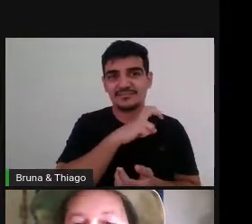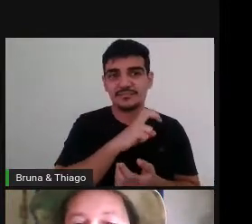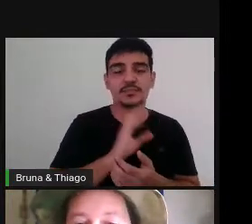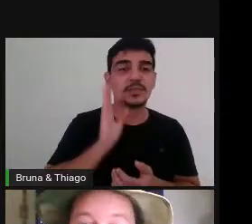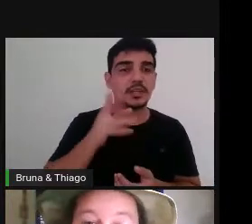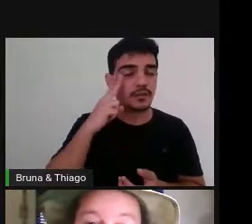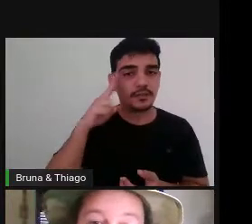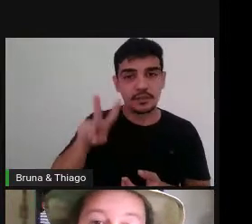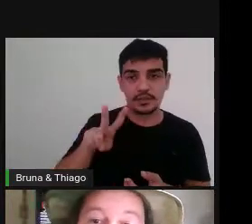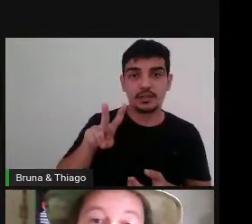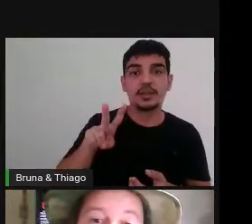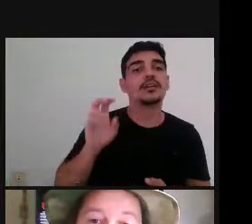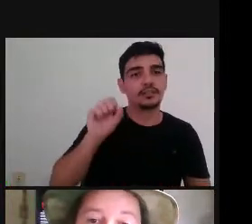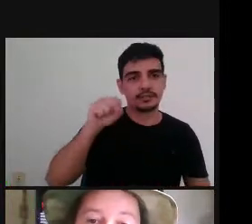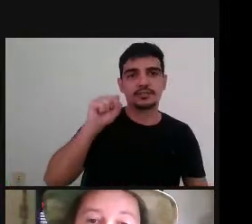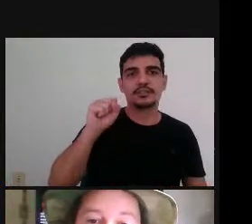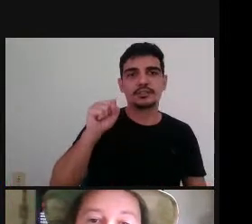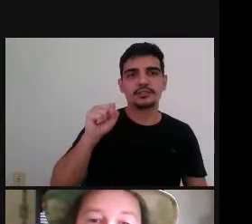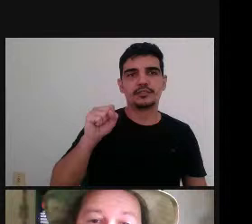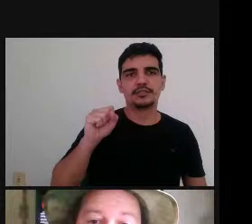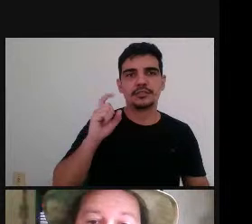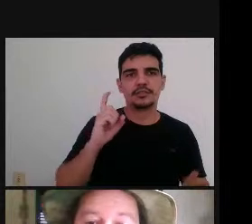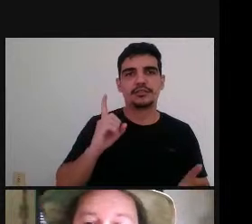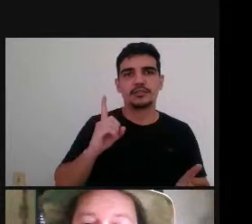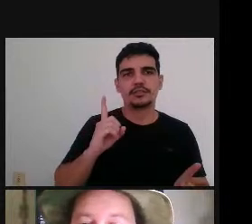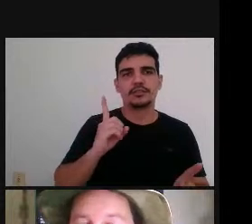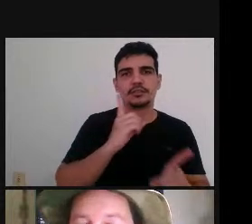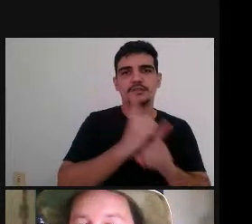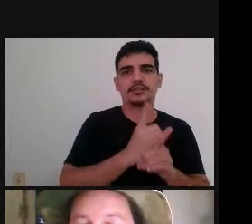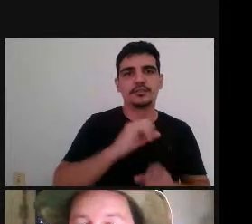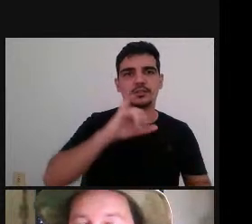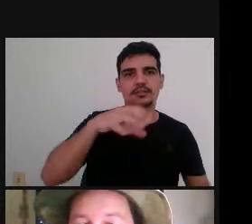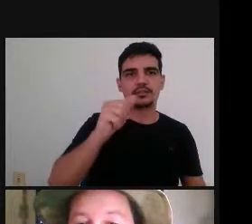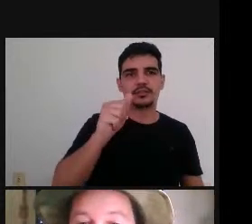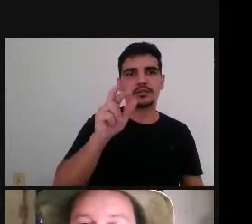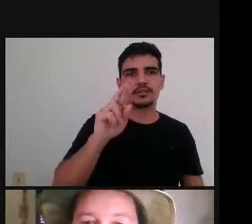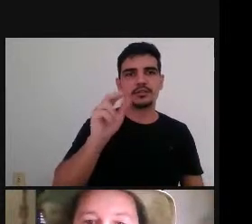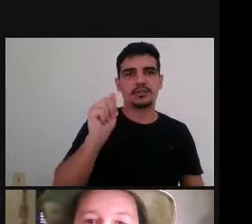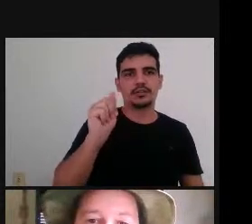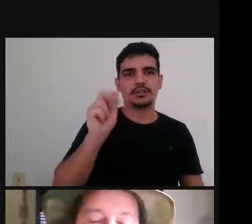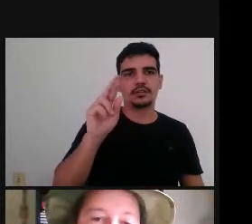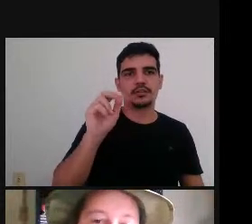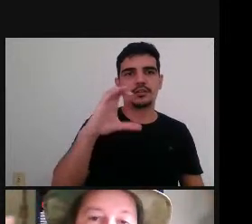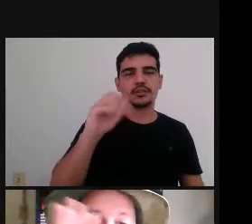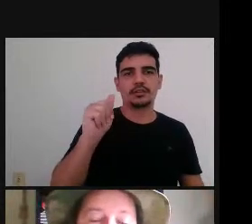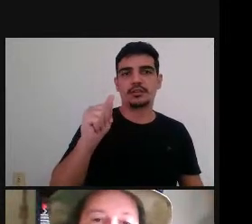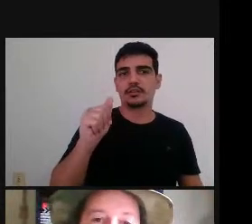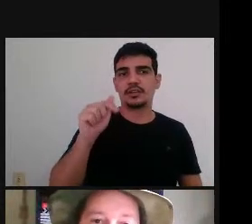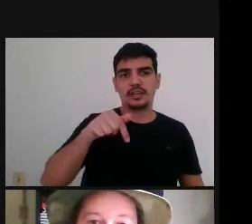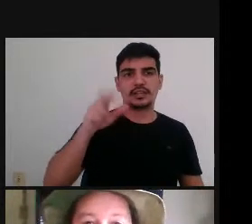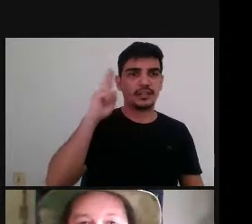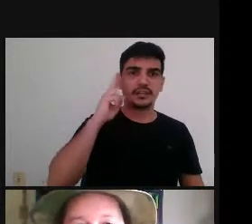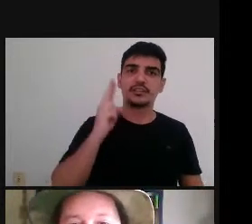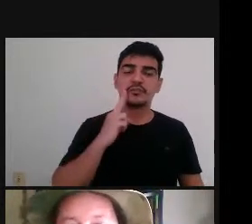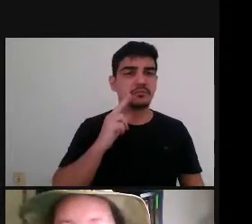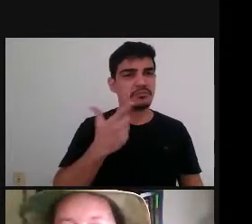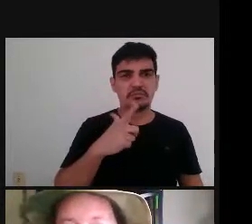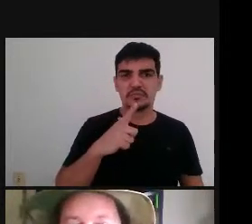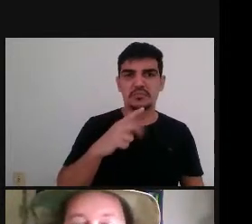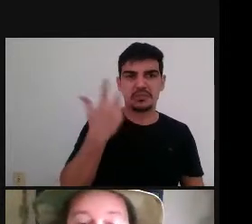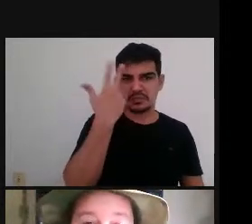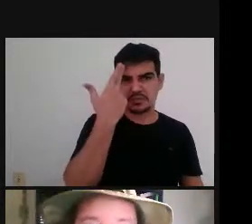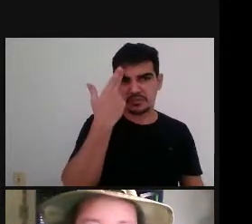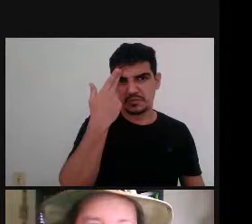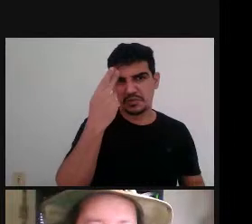falei: olha, é uma jararaca. Eu até perguntei: você não está no estado de Rondônia, porque a gente não tem muito essa cobra, principalmente para a Amazônia, é uma área de